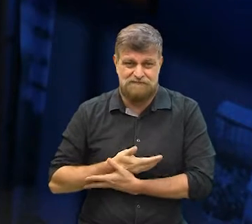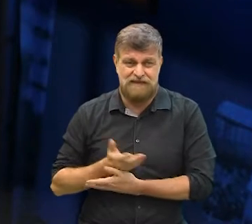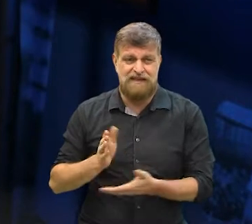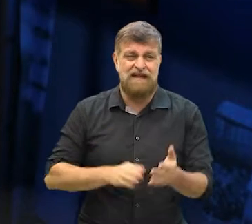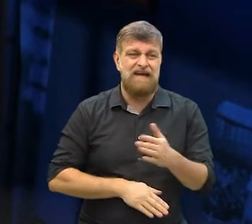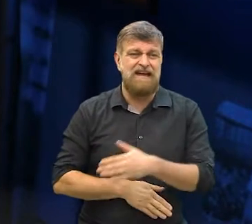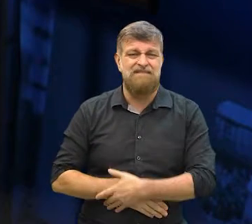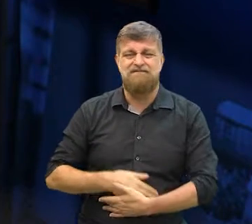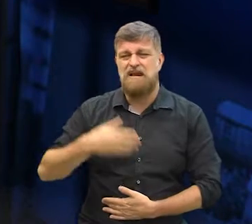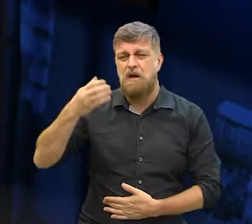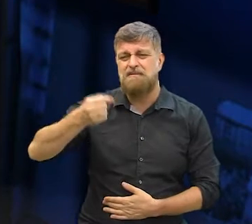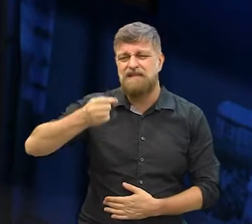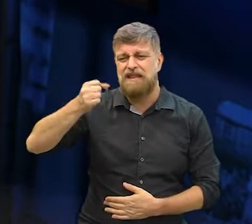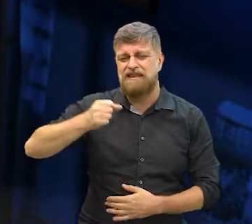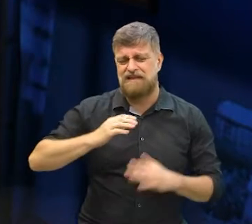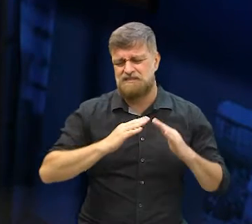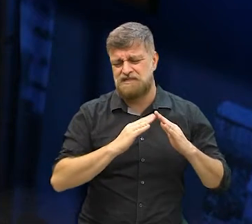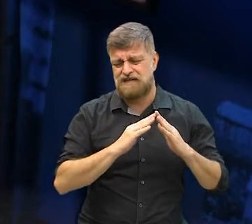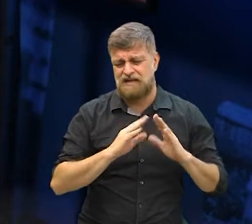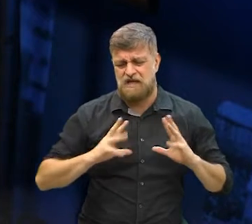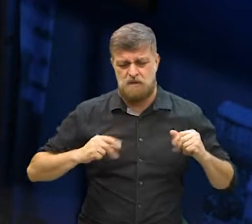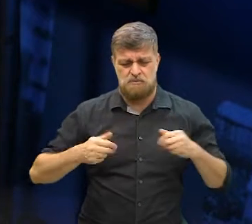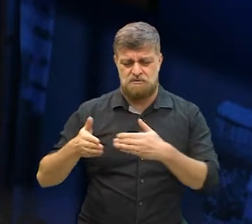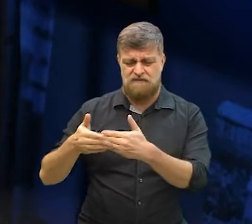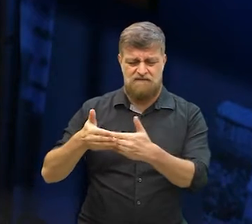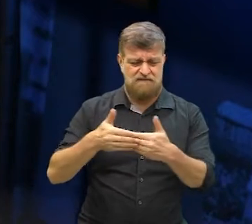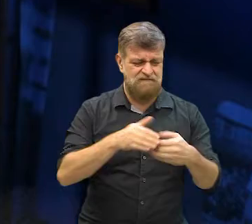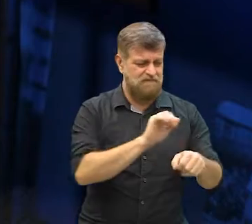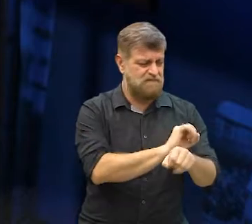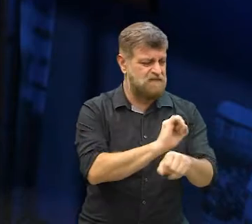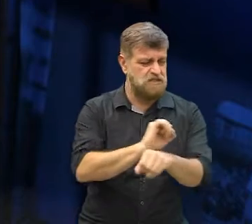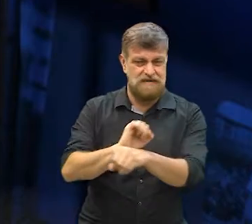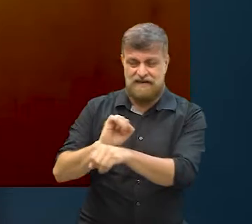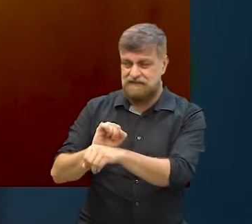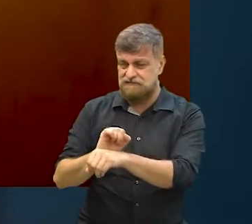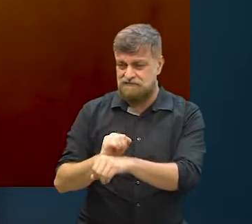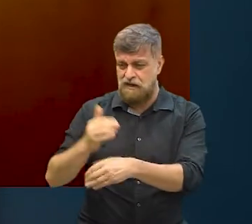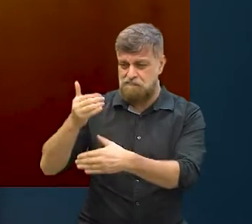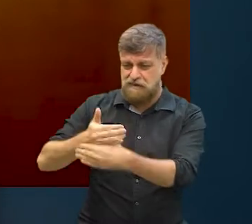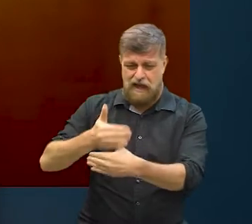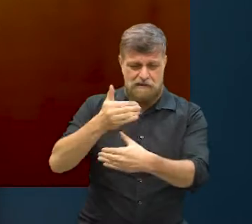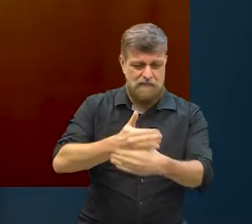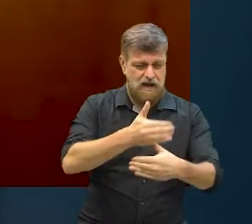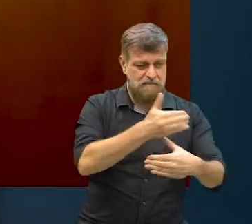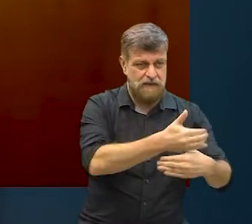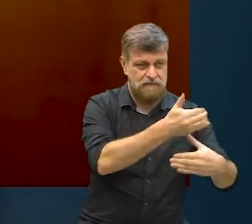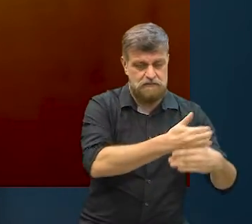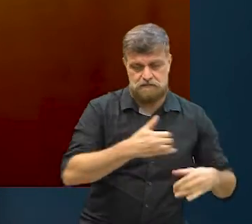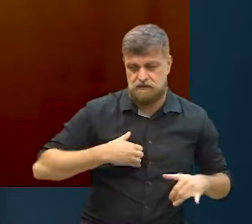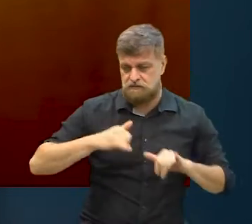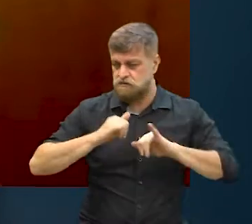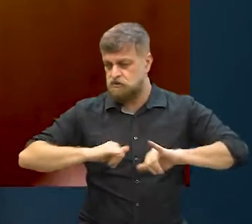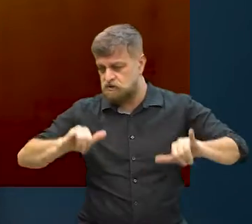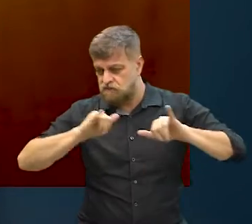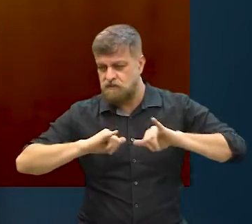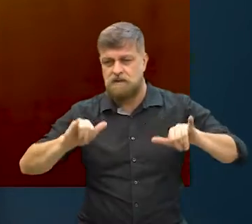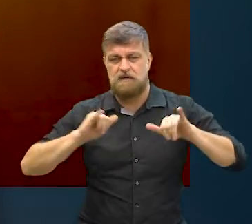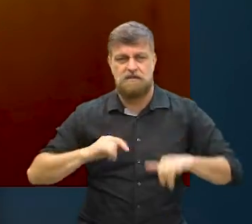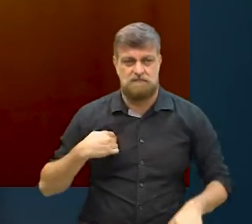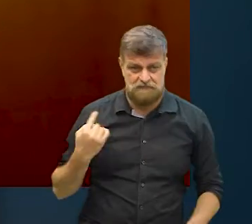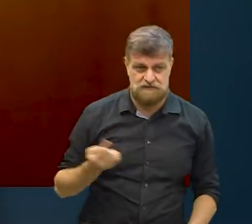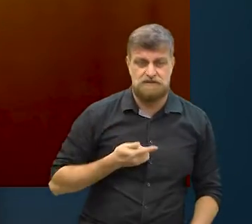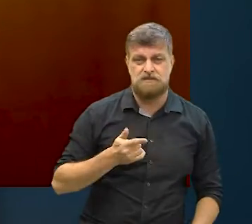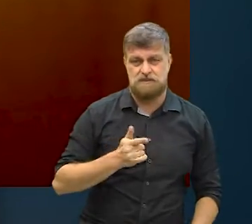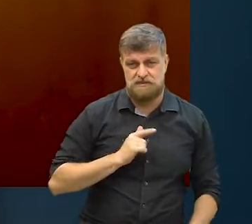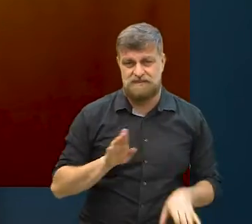fralda, leite, casa e tudo, tudo fechado, tudo parado, mesmo divulgando, mesmo correndo atrás,